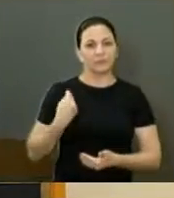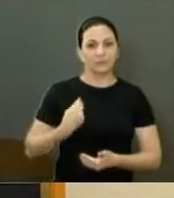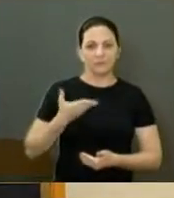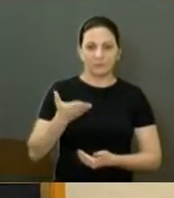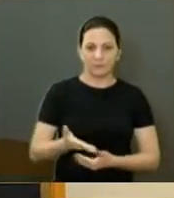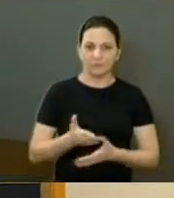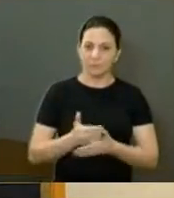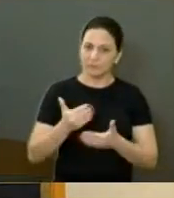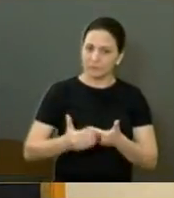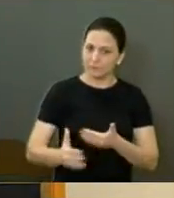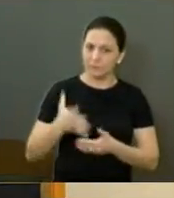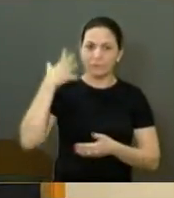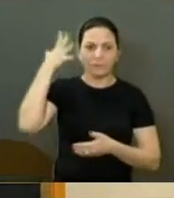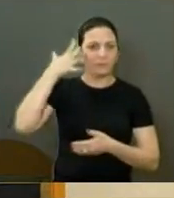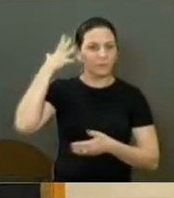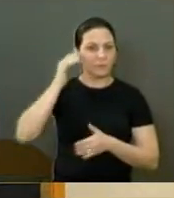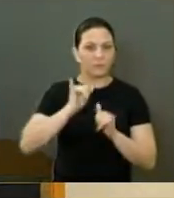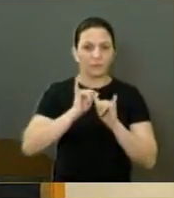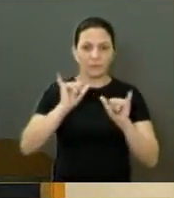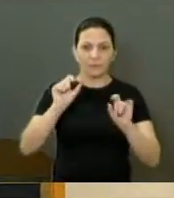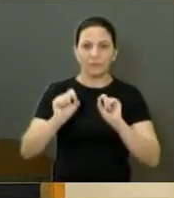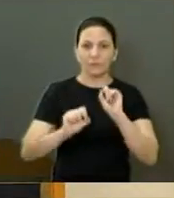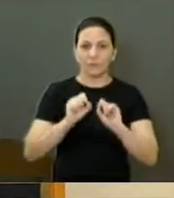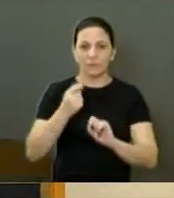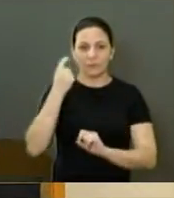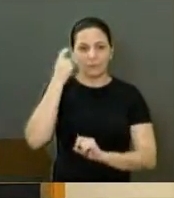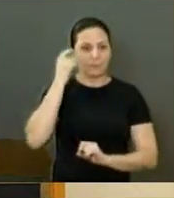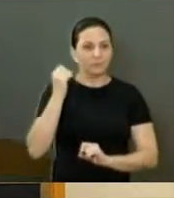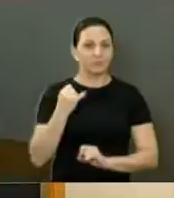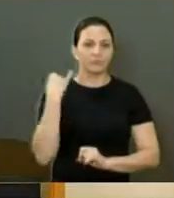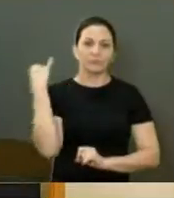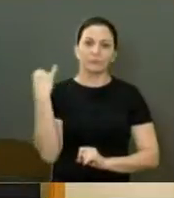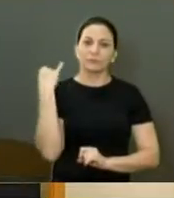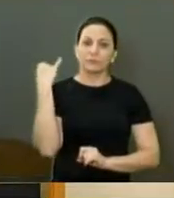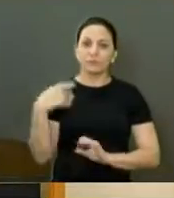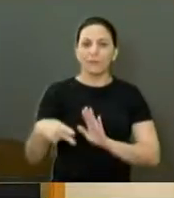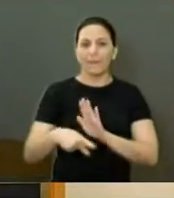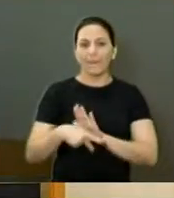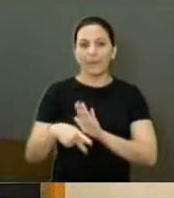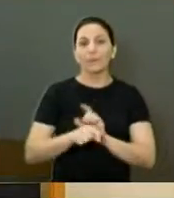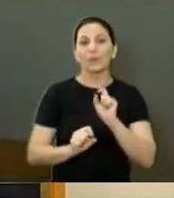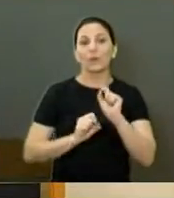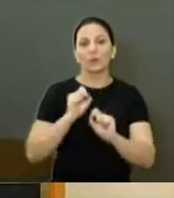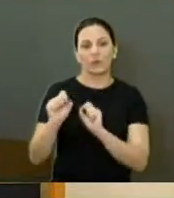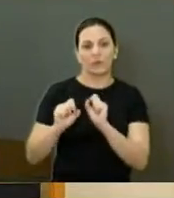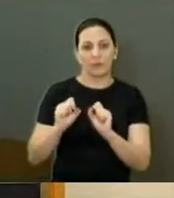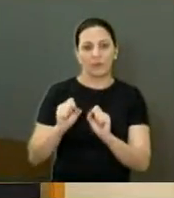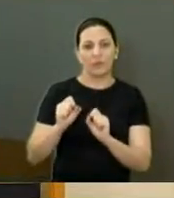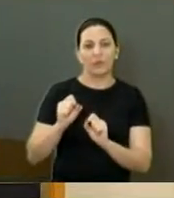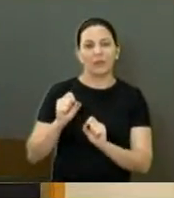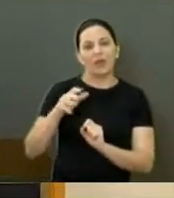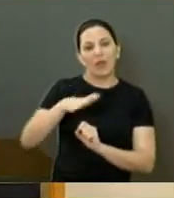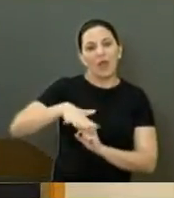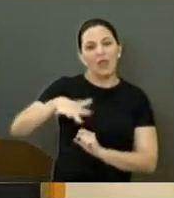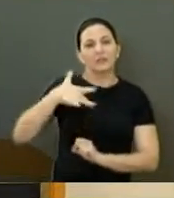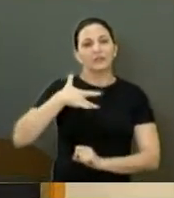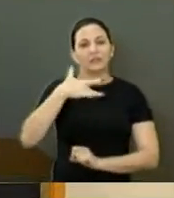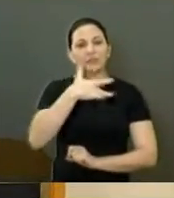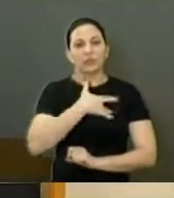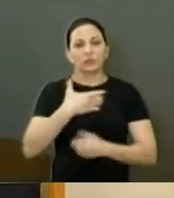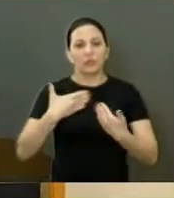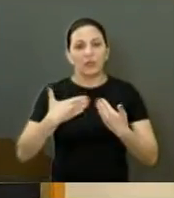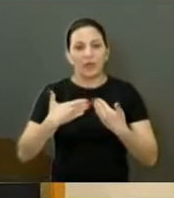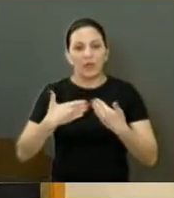minha fala com um informe que eu penso que é bastante importante. Todos os postos de saúde estarão